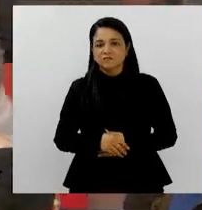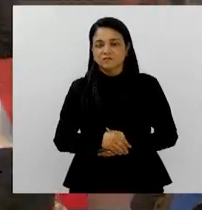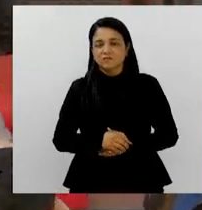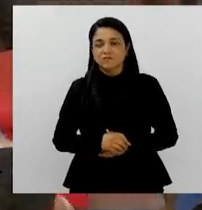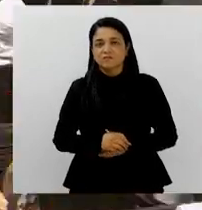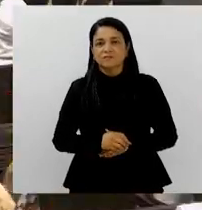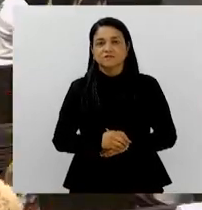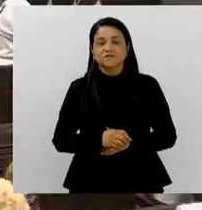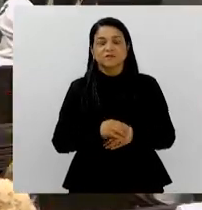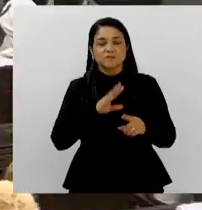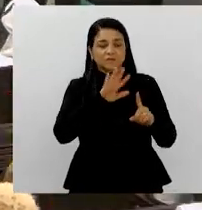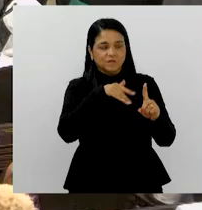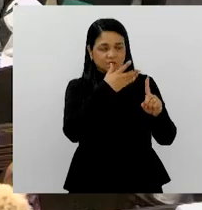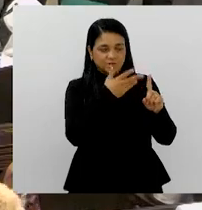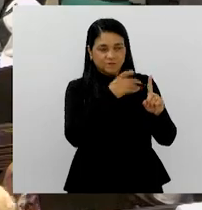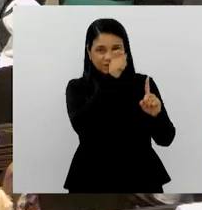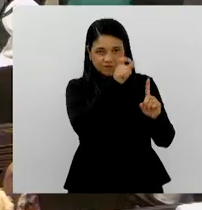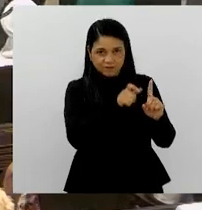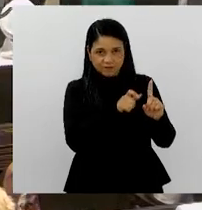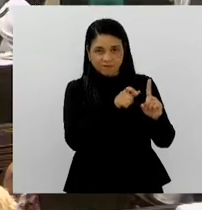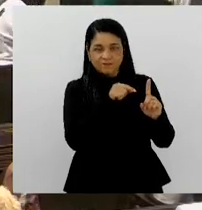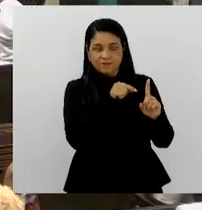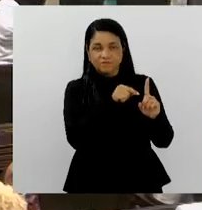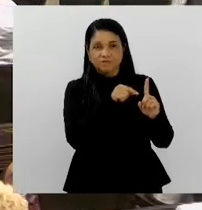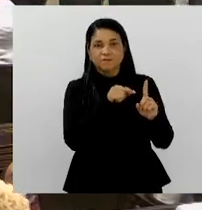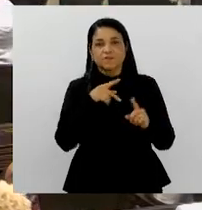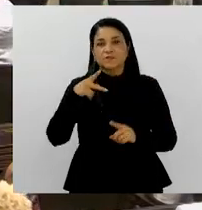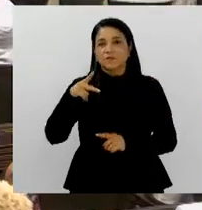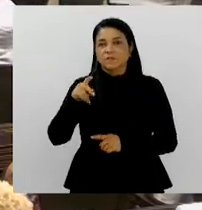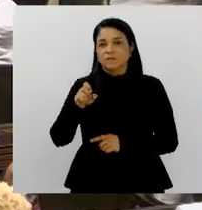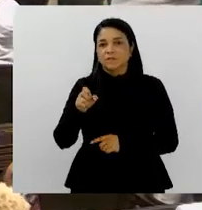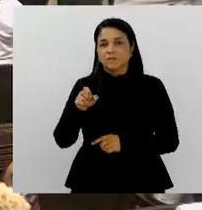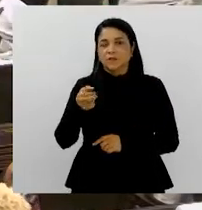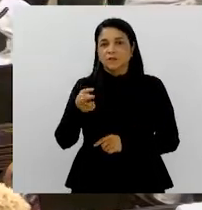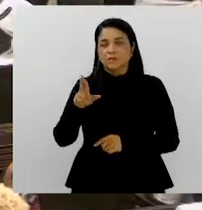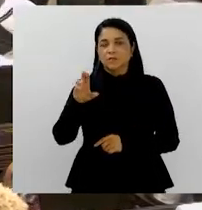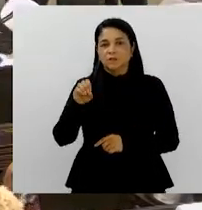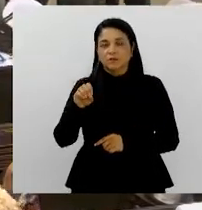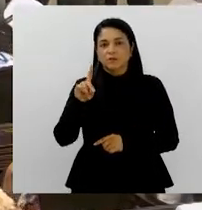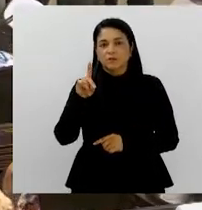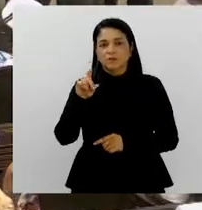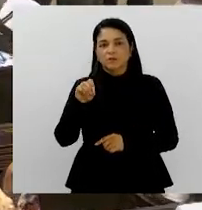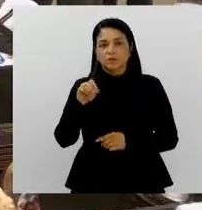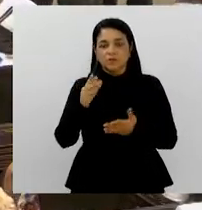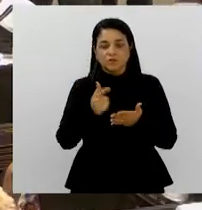Próximo agraciado, Pedro do Livro.